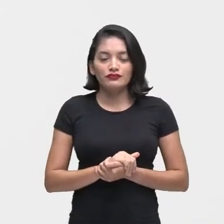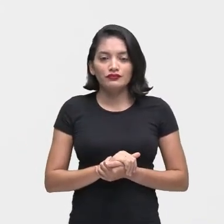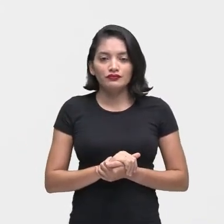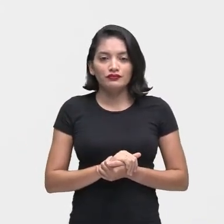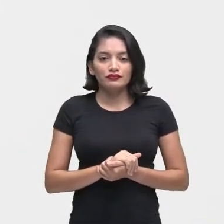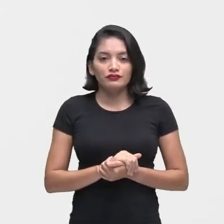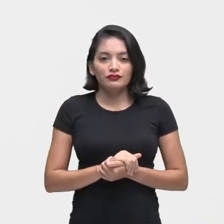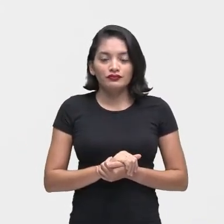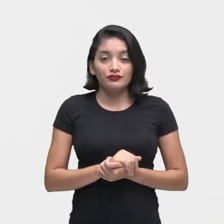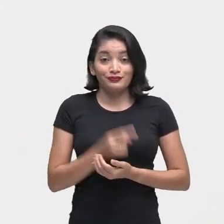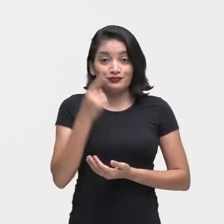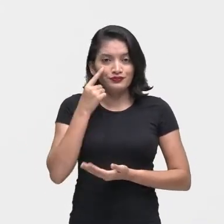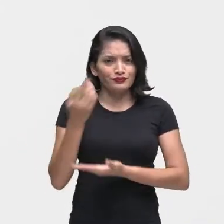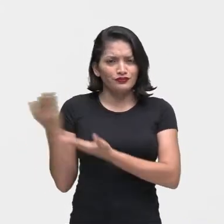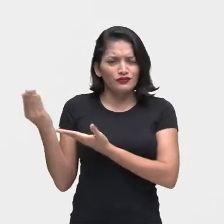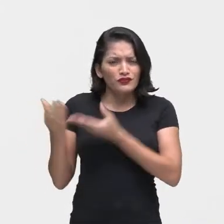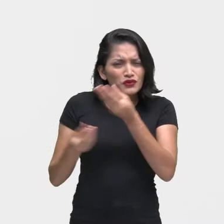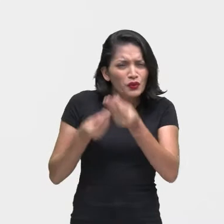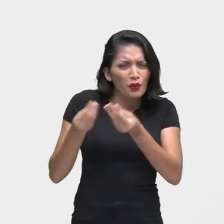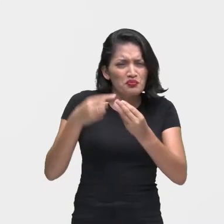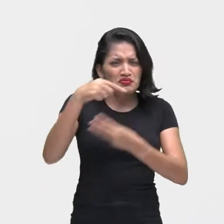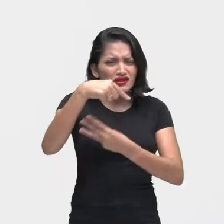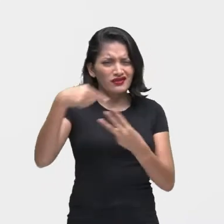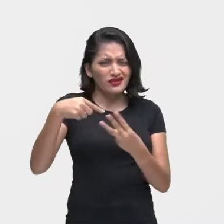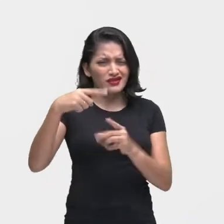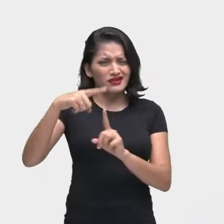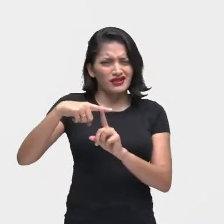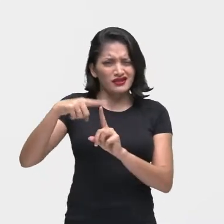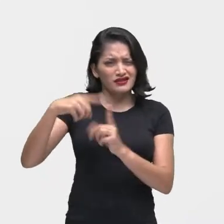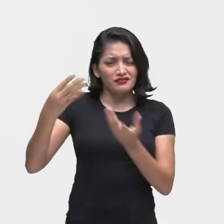as três formas Como assim tem